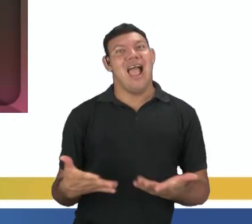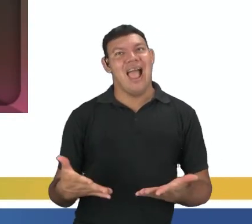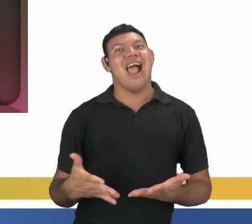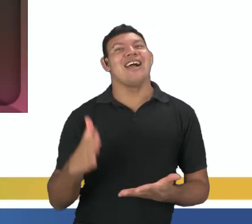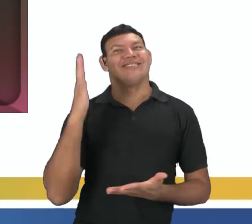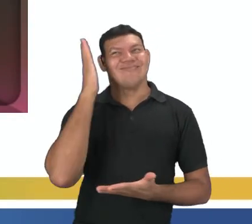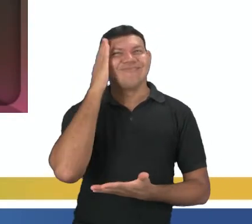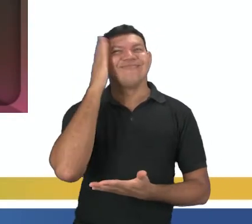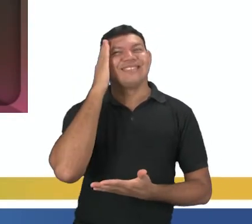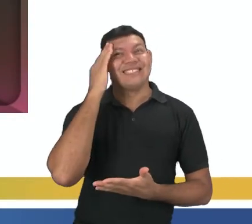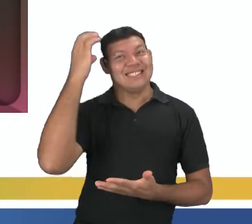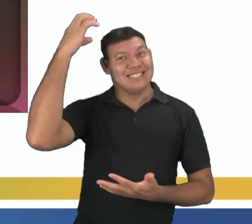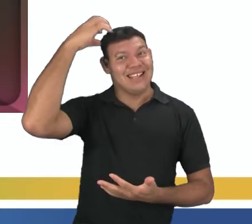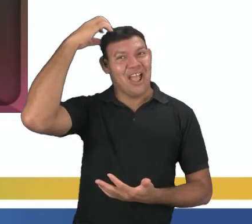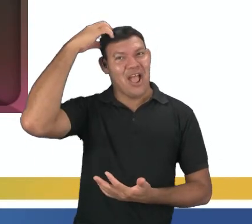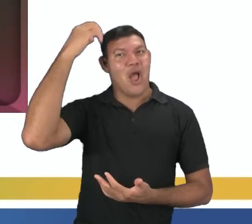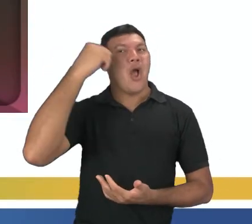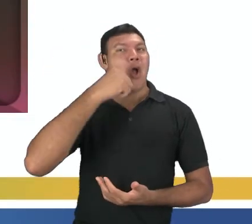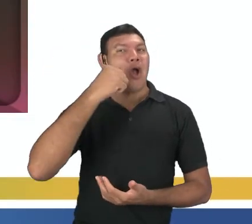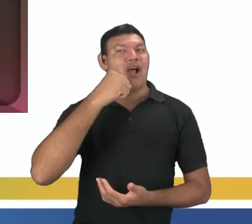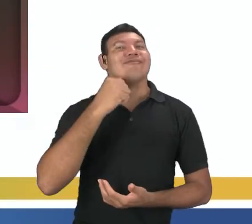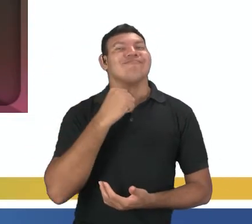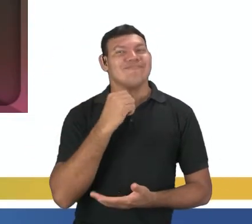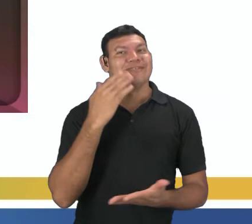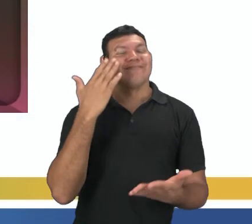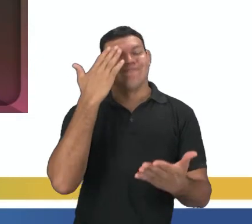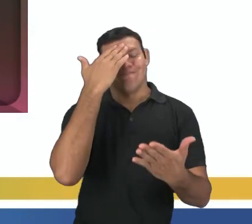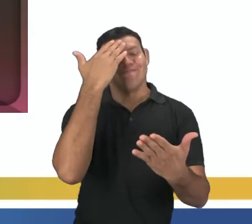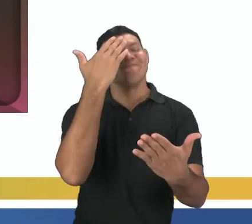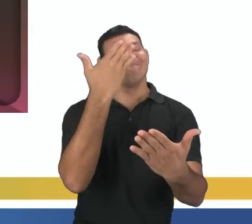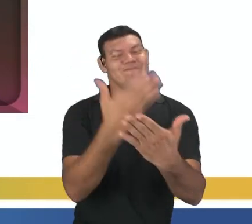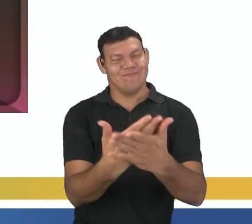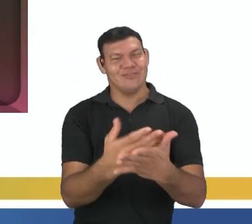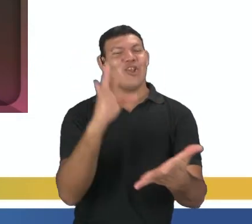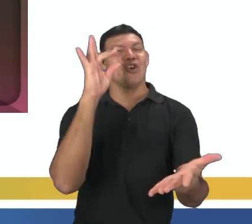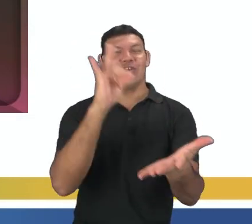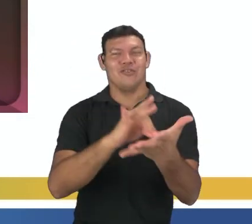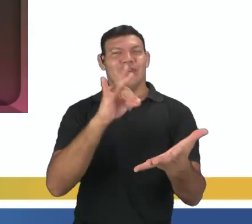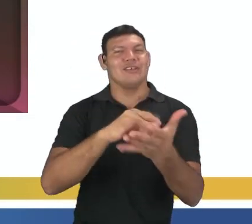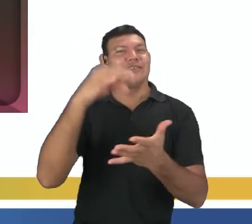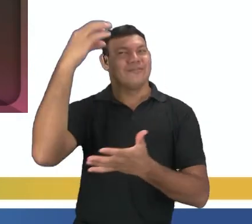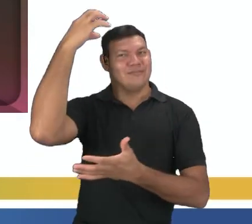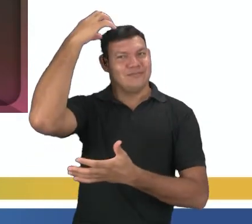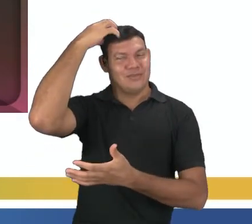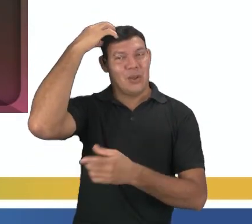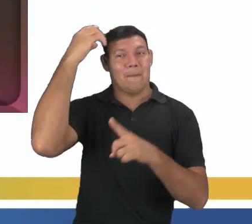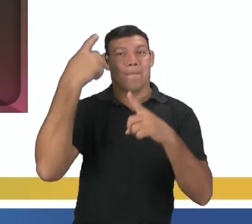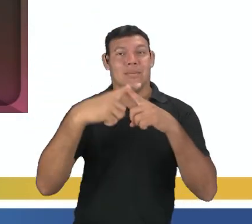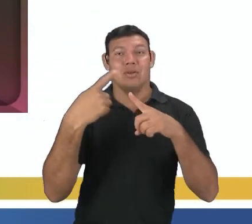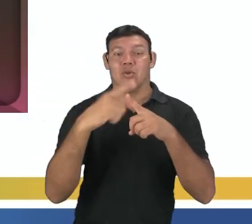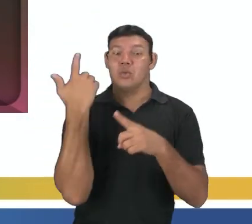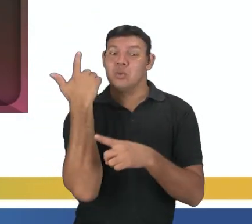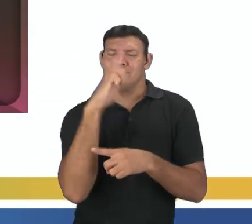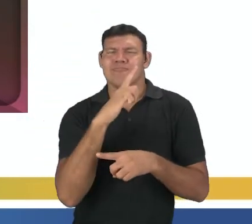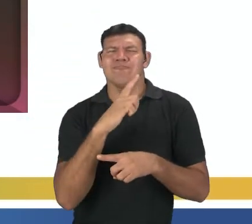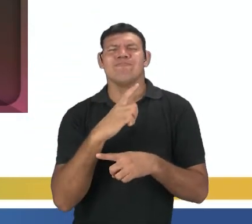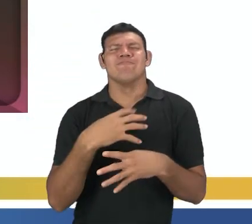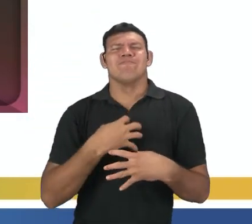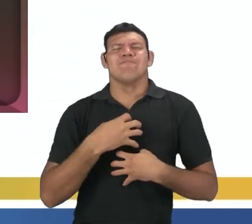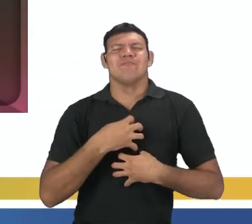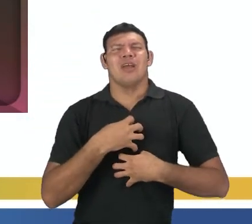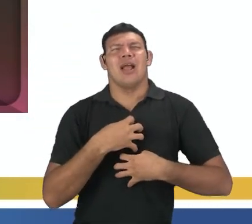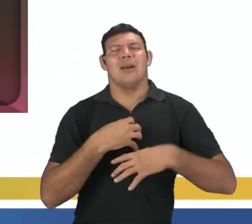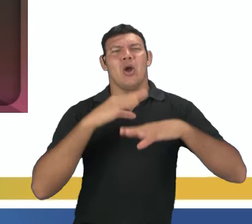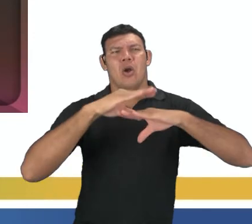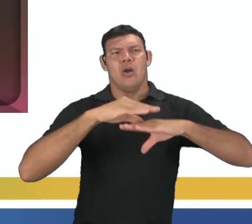que a rainha esperava. Todos acreditaram que a jovem era realmente uma princesa, porque ela conseguiu sentir a ervilha